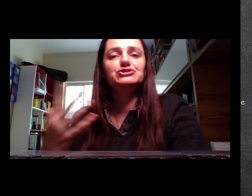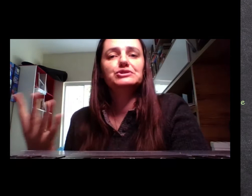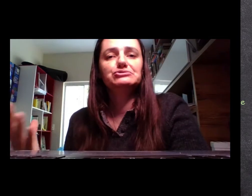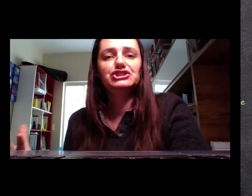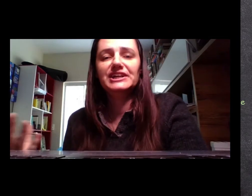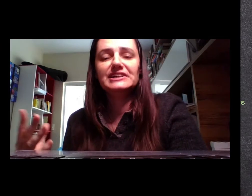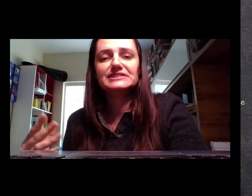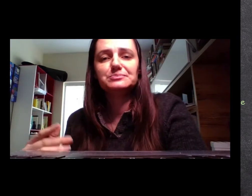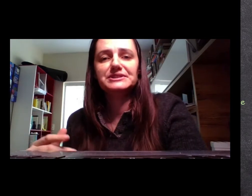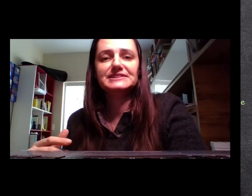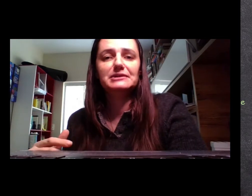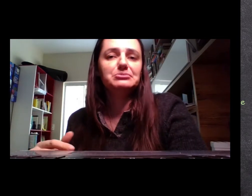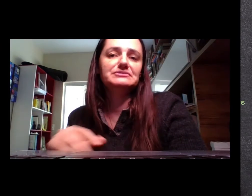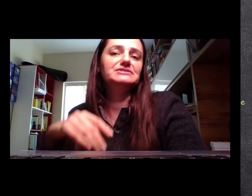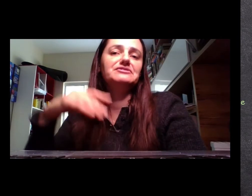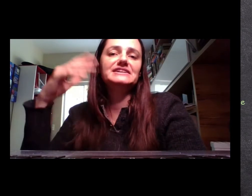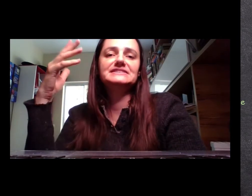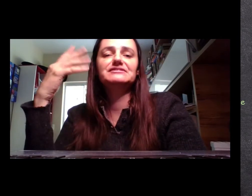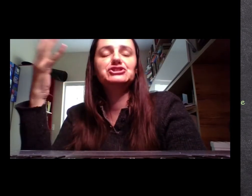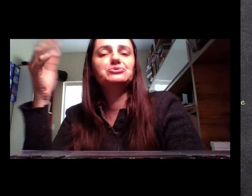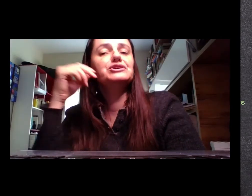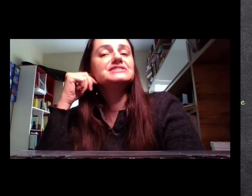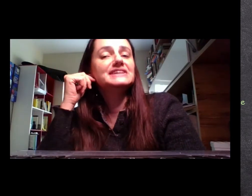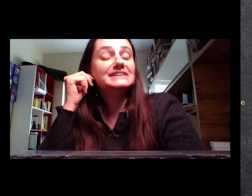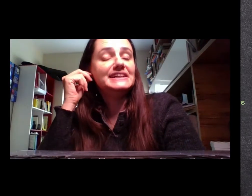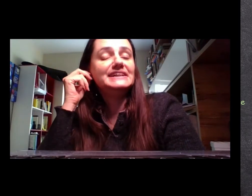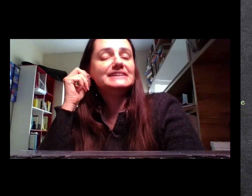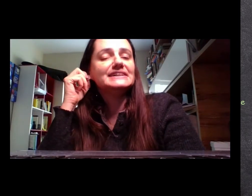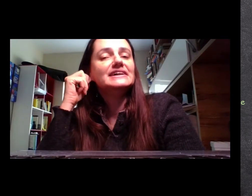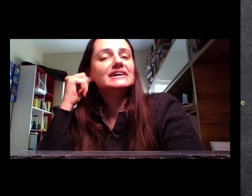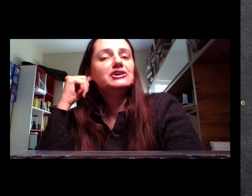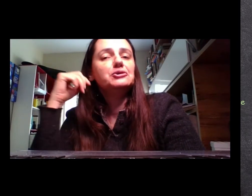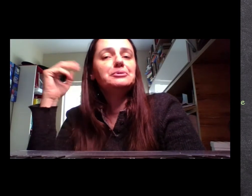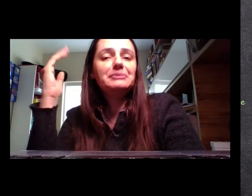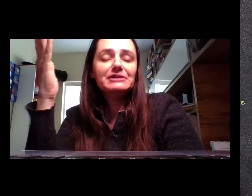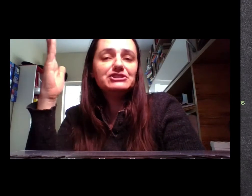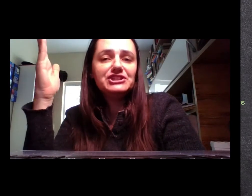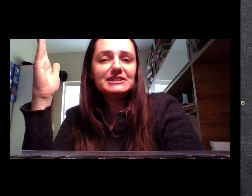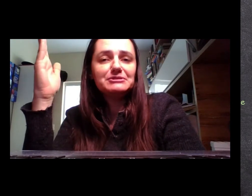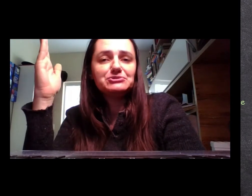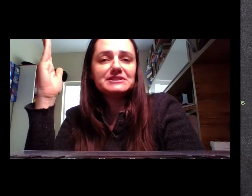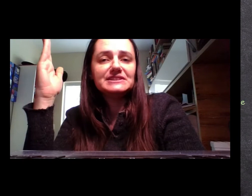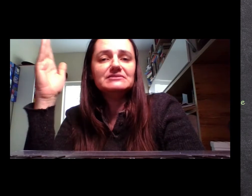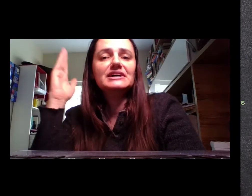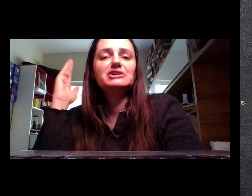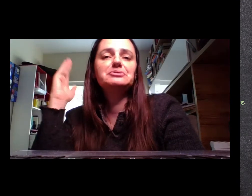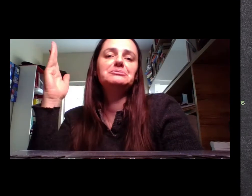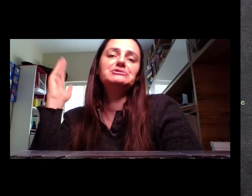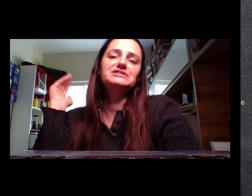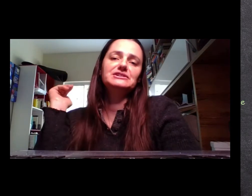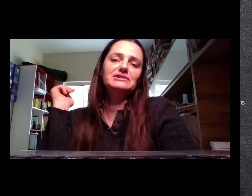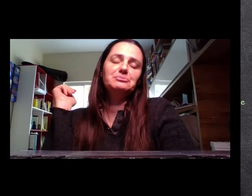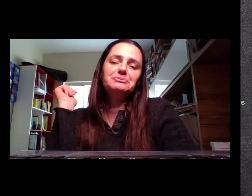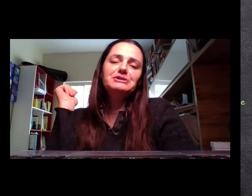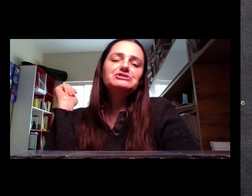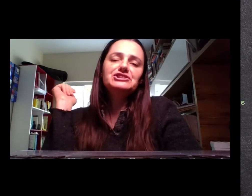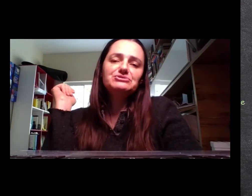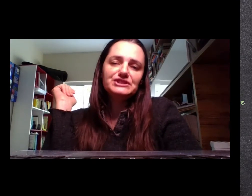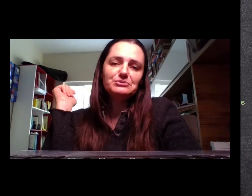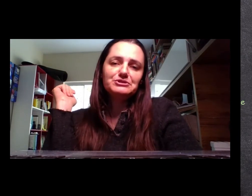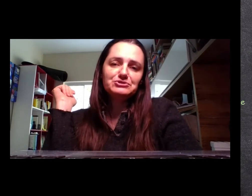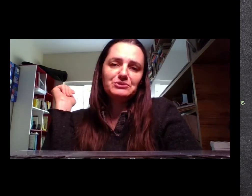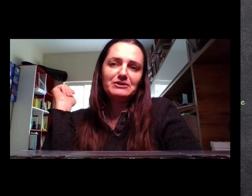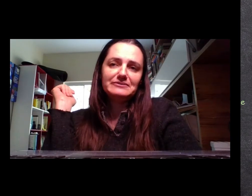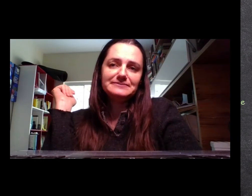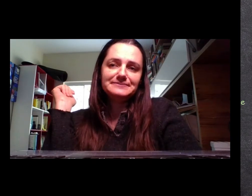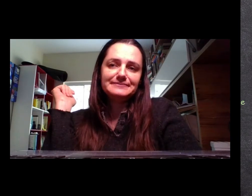menstrual tem 28 dias, por exemplo, tanto faz se tem 28, se tem 30, o primeiro dia da menstruação é o primeiro dia